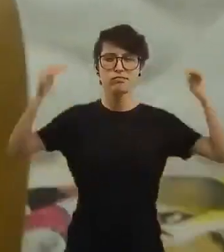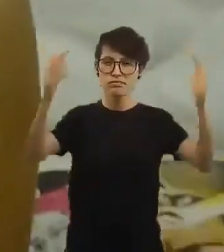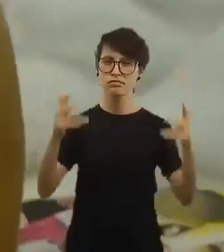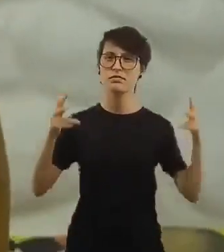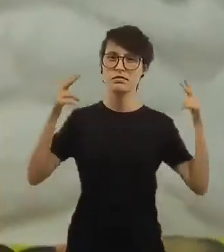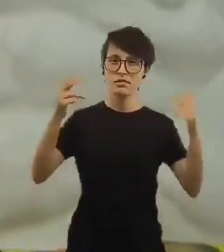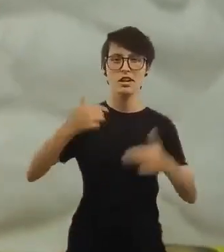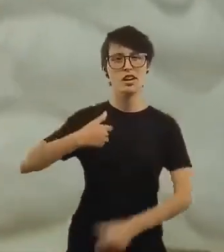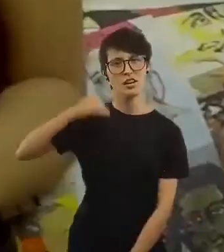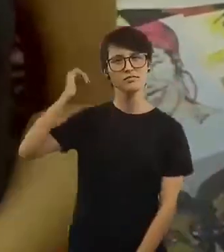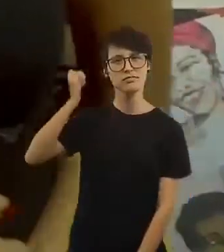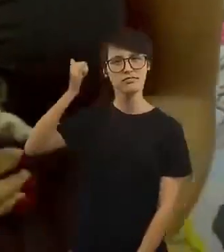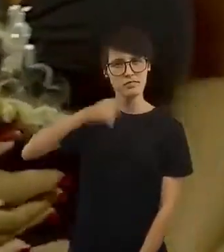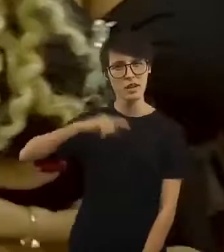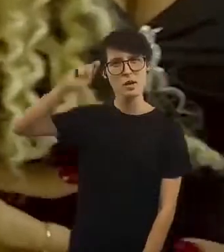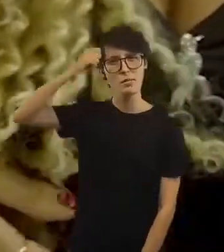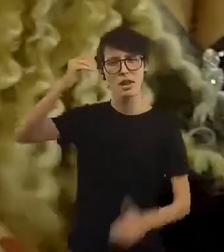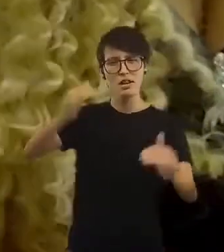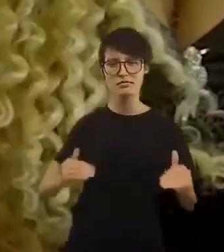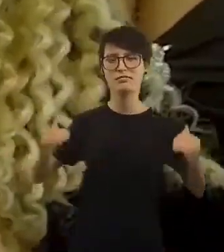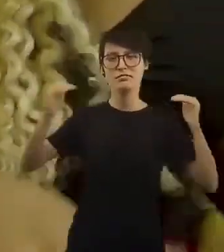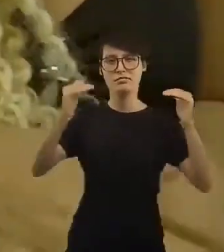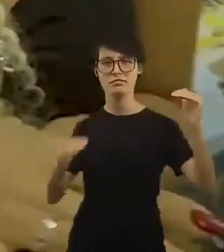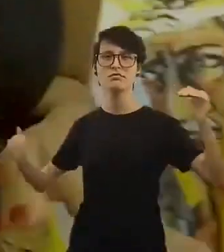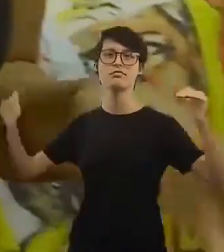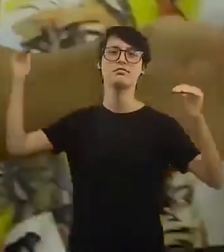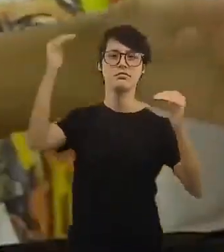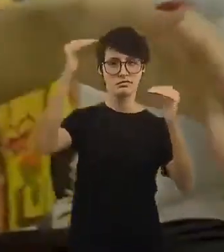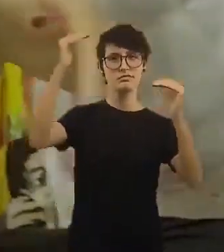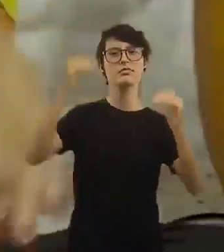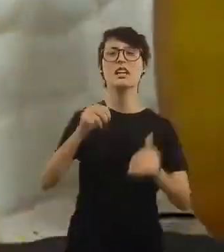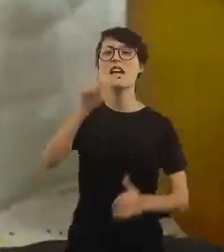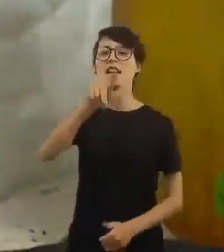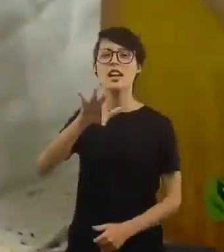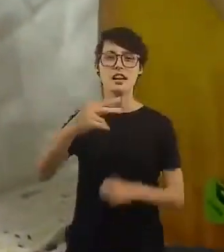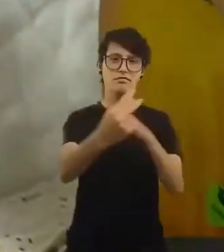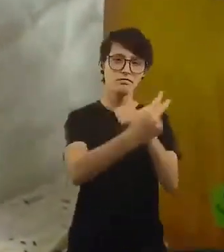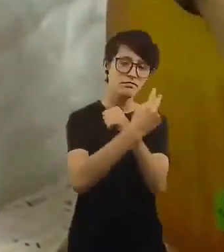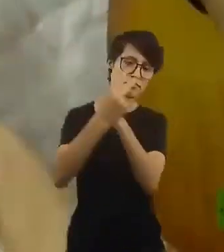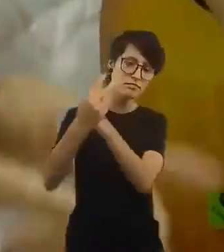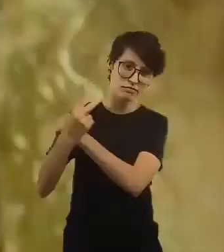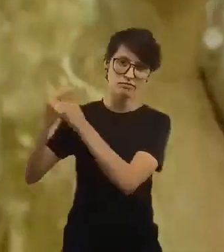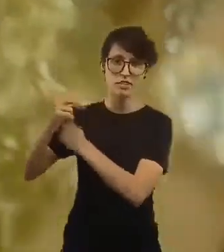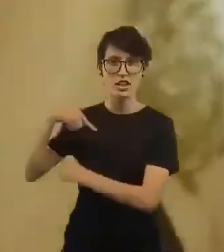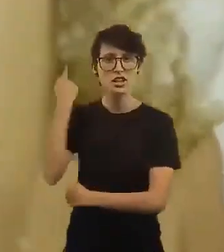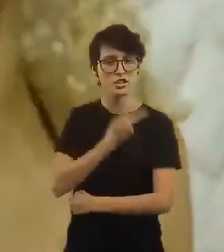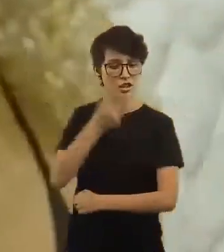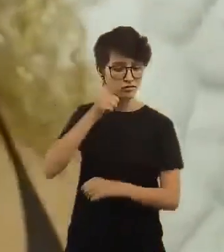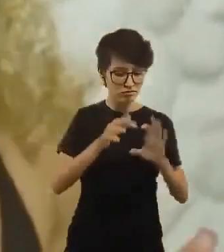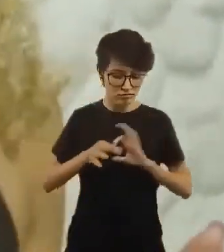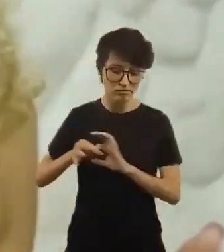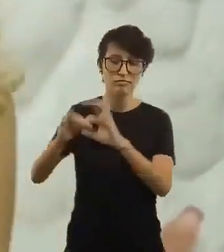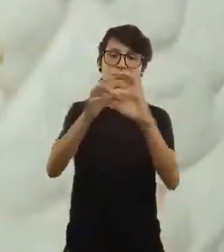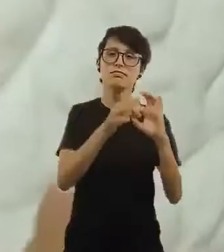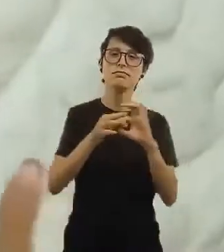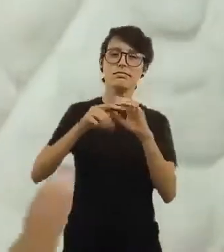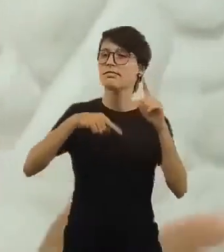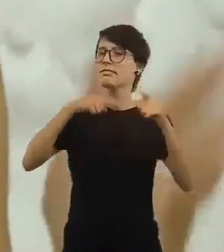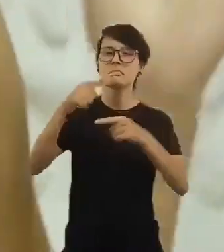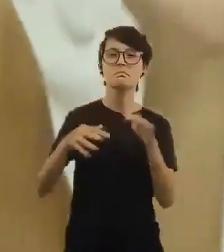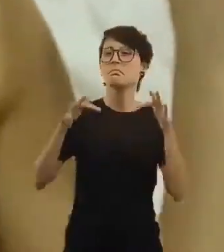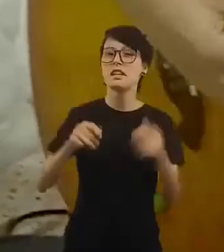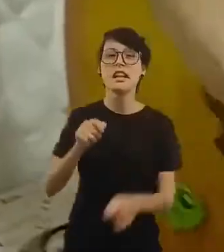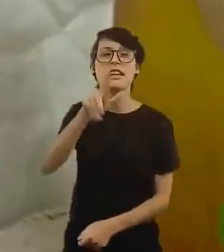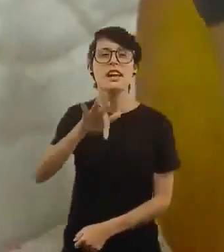é pretos no topo. Me diz quem nos protege se a gente não se unir. E no final, quem cuida